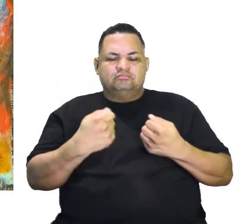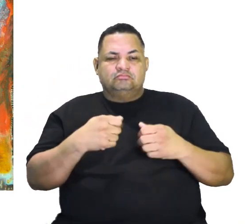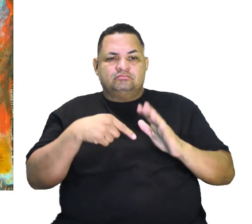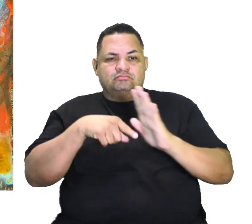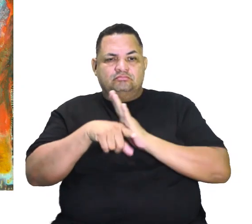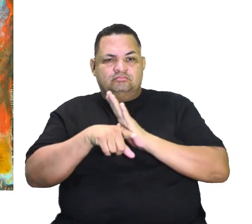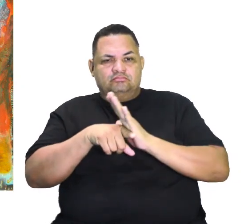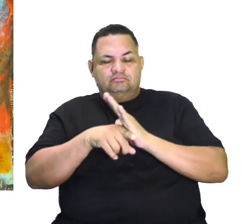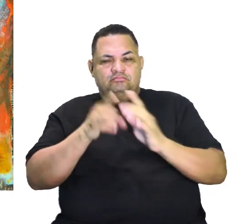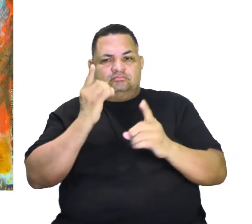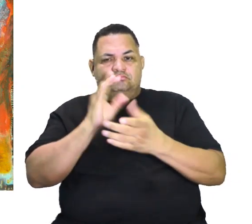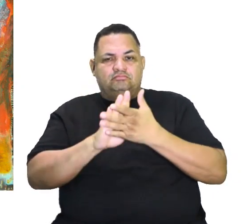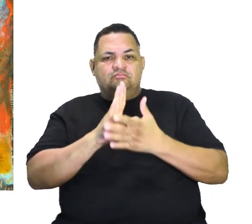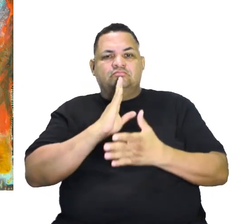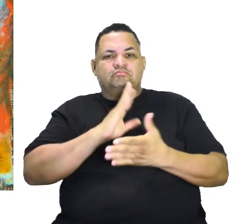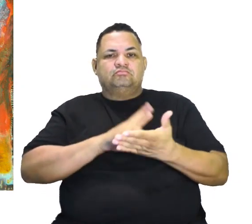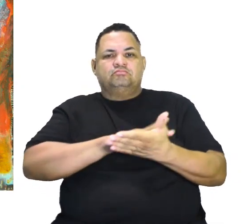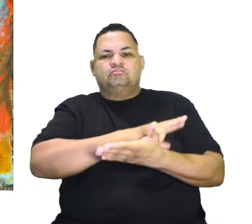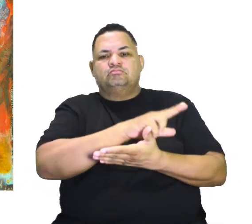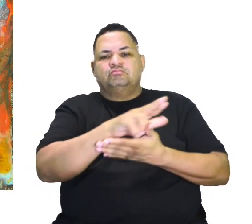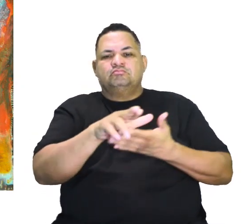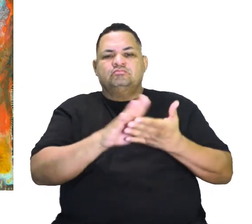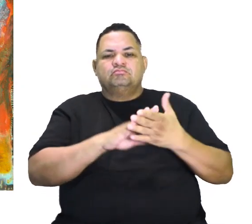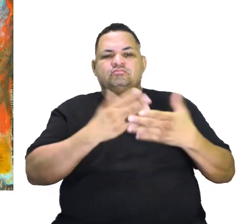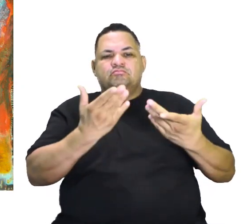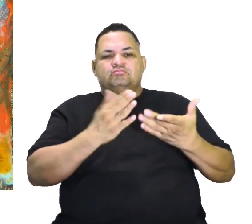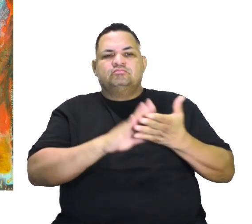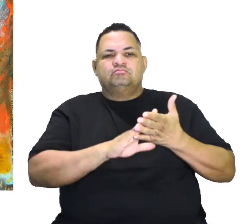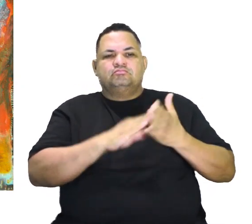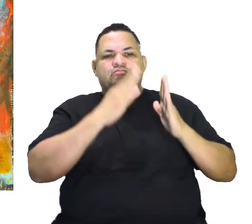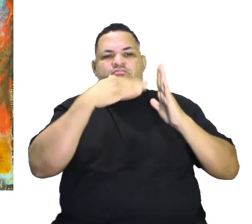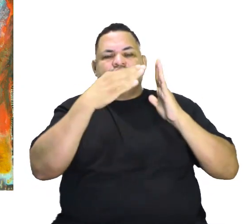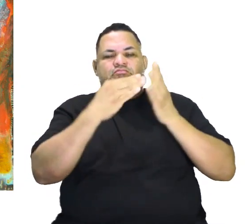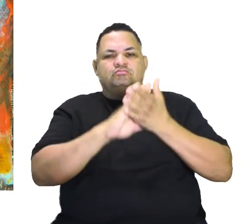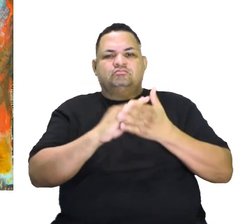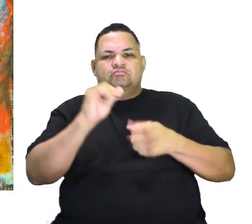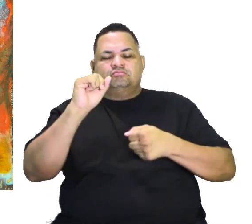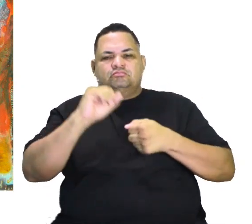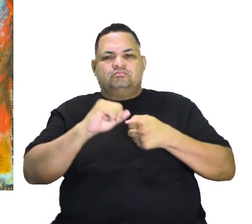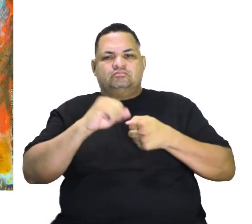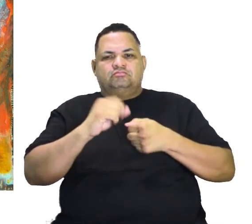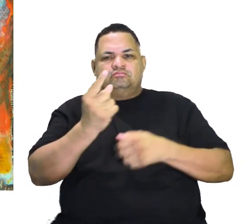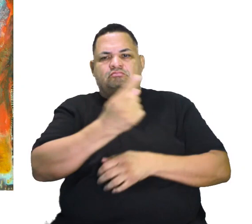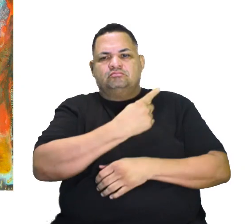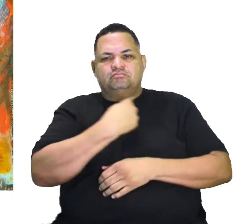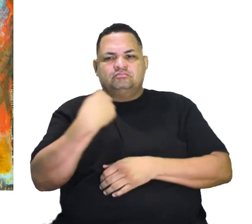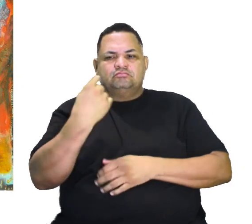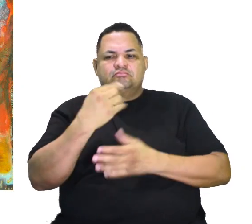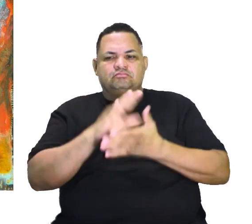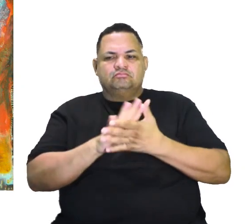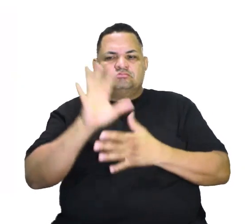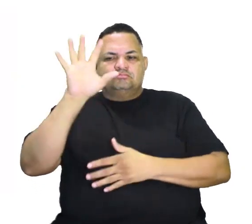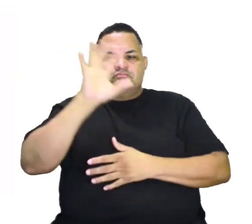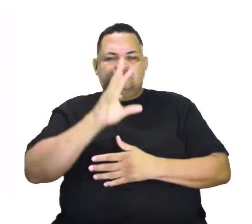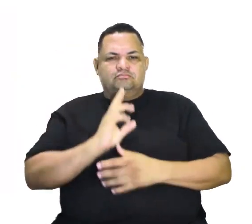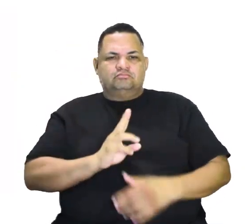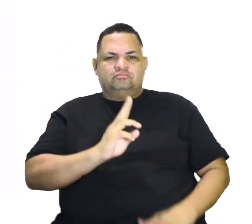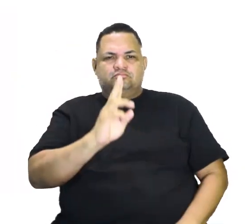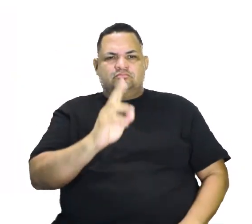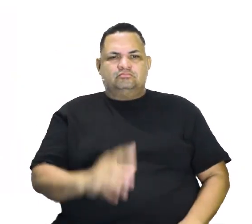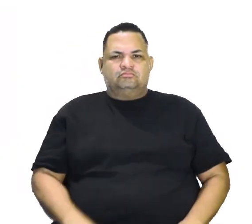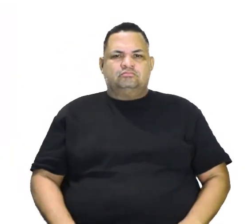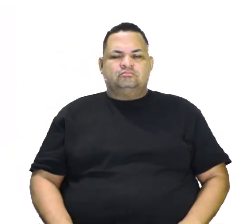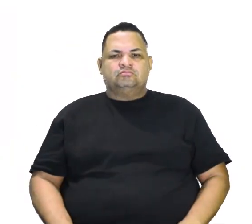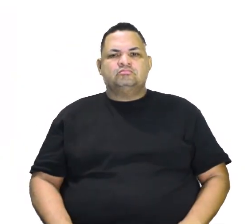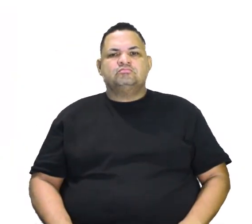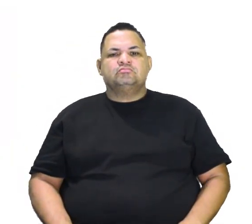pesquisar na internet que vocês vão conhecer várias obras muito lindas que ele produz aqui da nossa região. Seguindo, estudante,